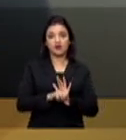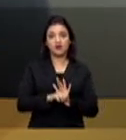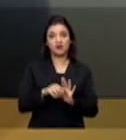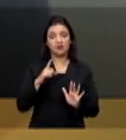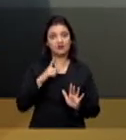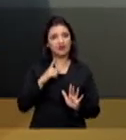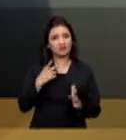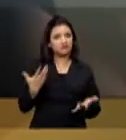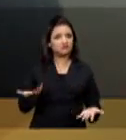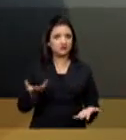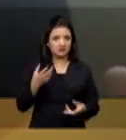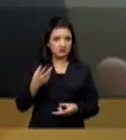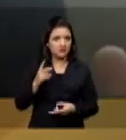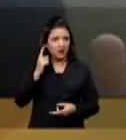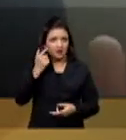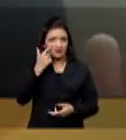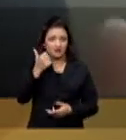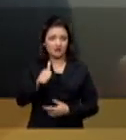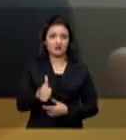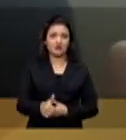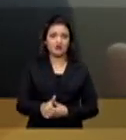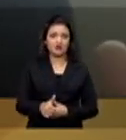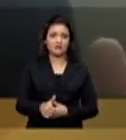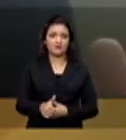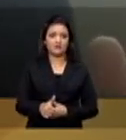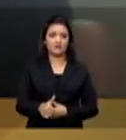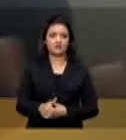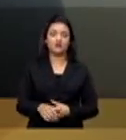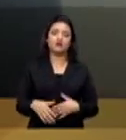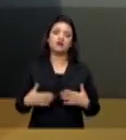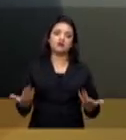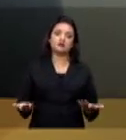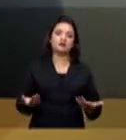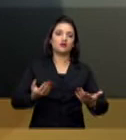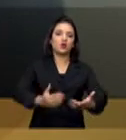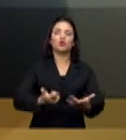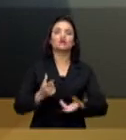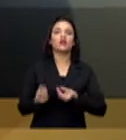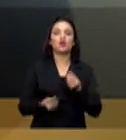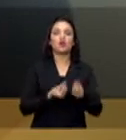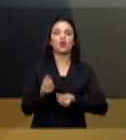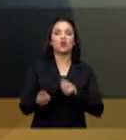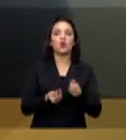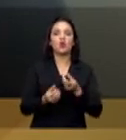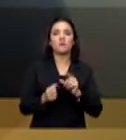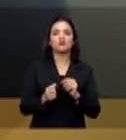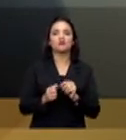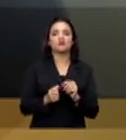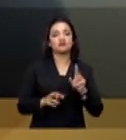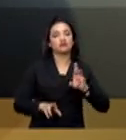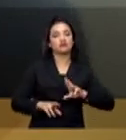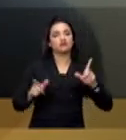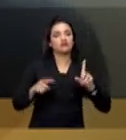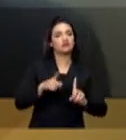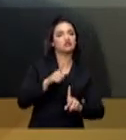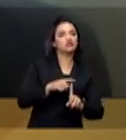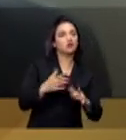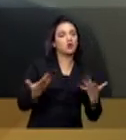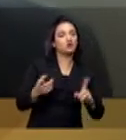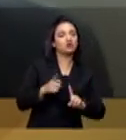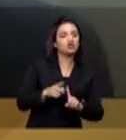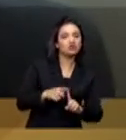desproporcionalidade da pena, cai também o preceito primário do tipo. Não há como estabelecer essa cisão. Por isso, a